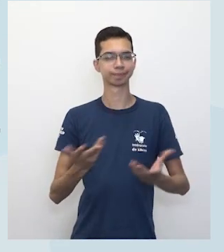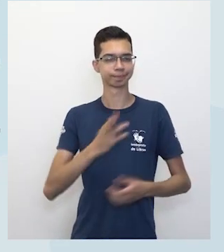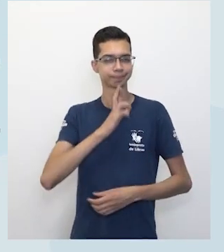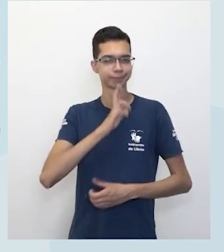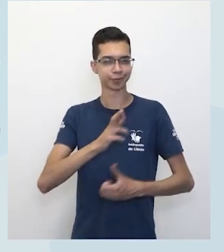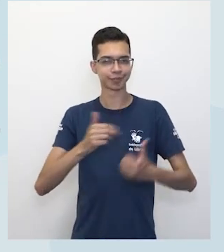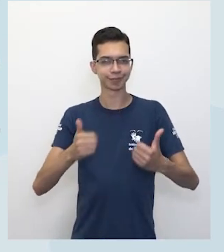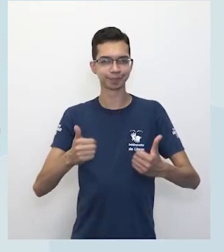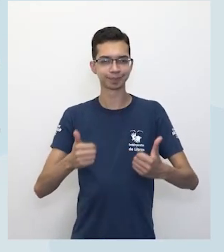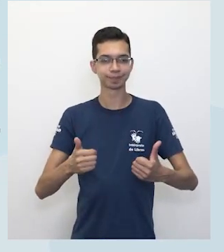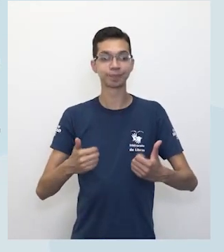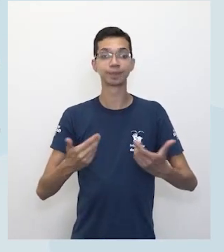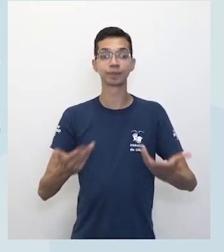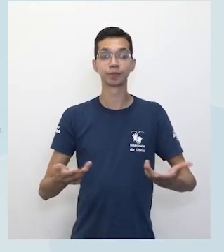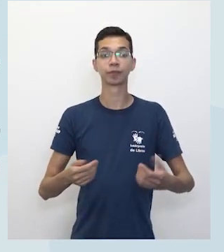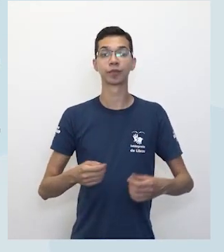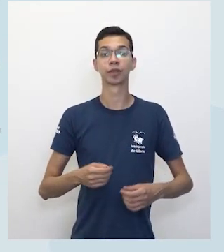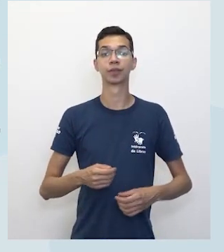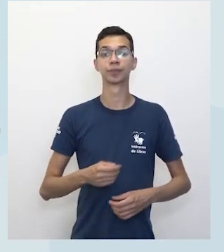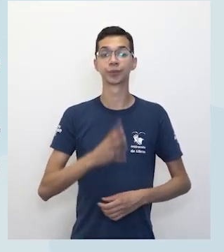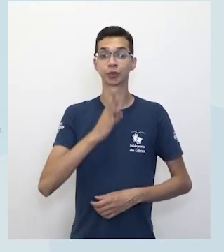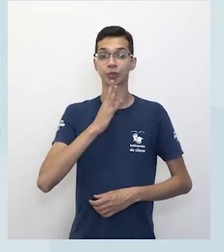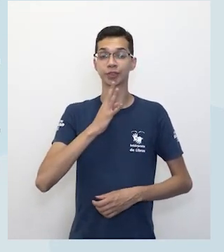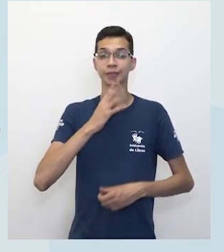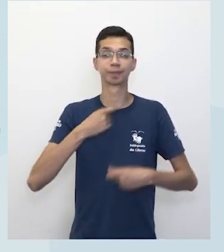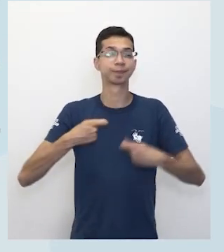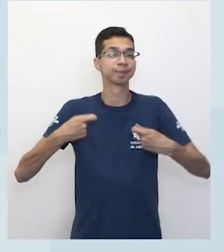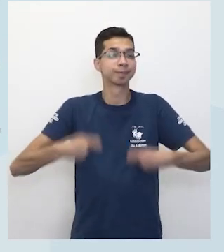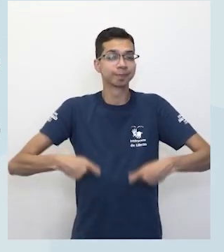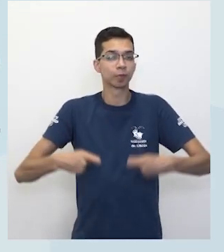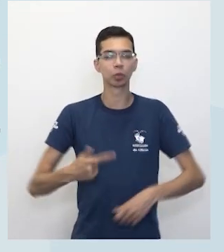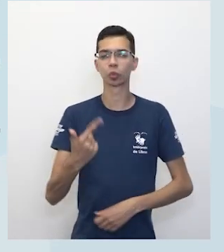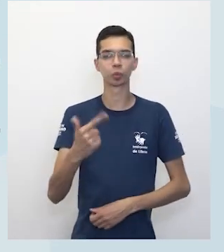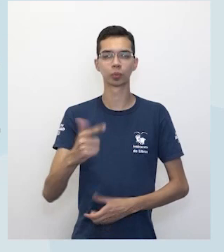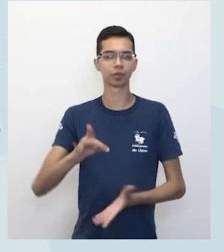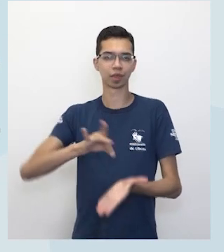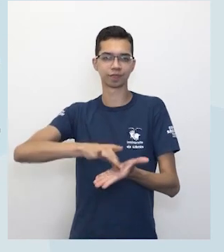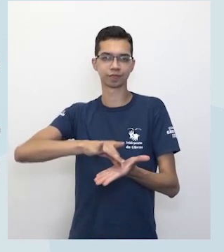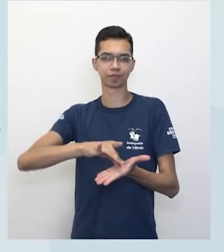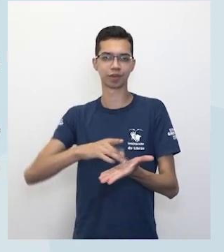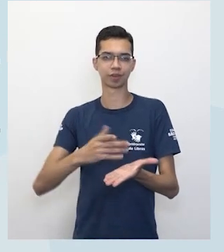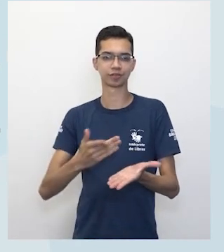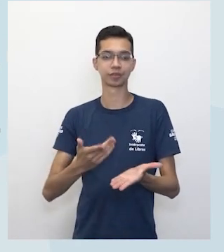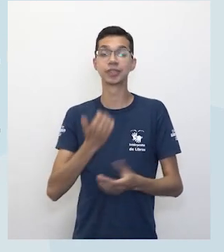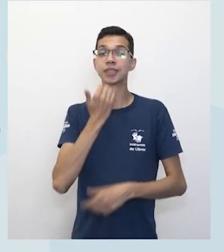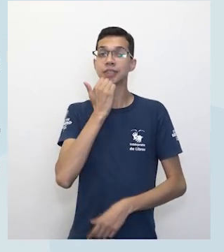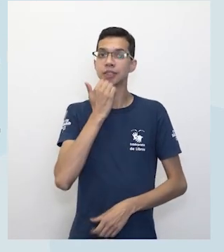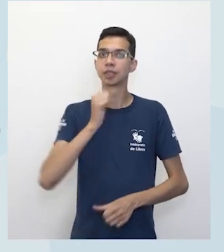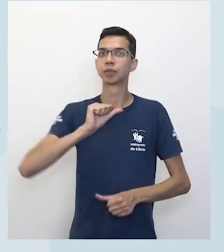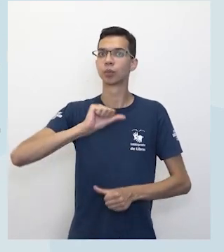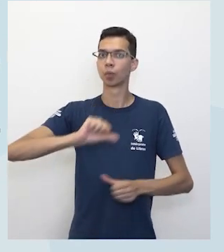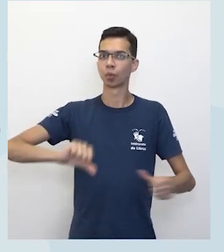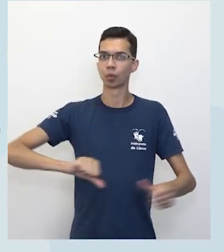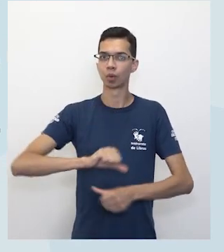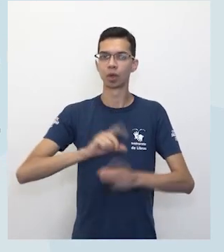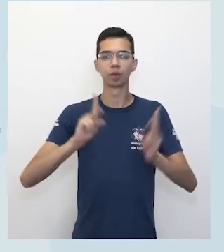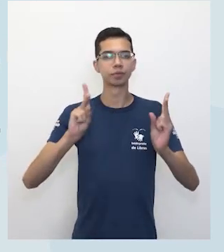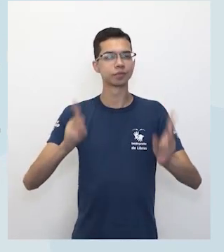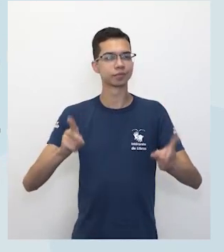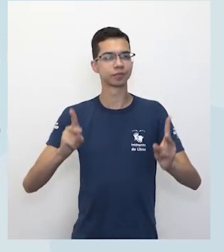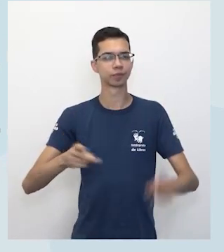Então, não temos um conhecimento preciso de alguns fatos. A ciência sempre se transforma à luz de